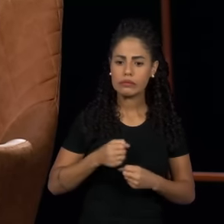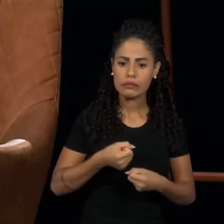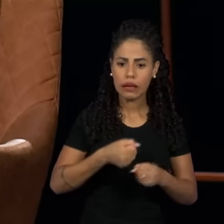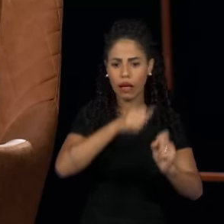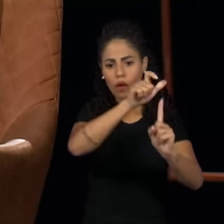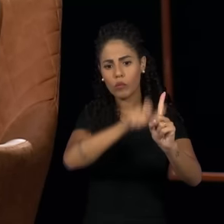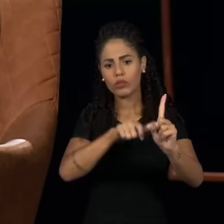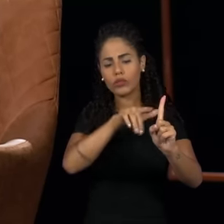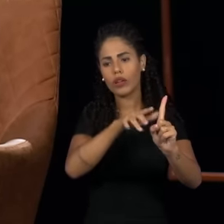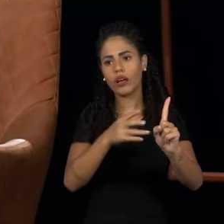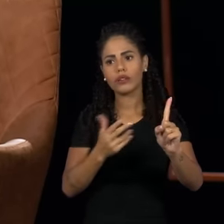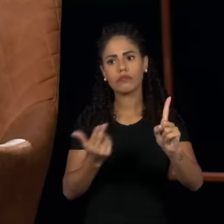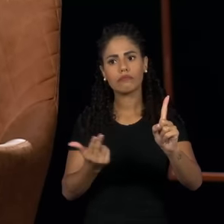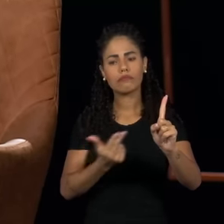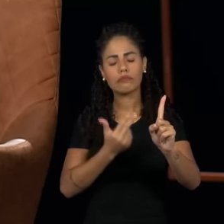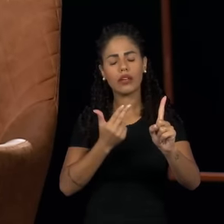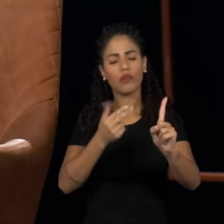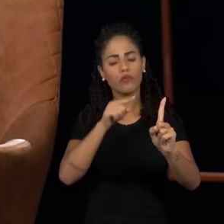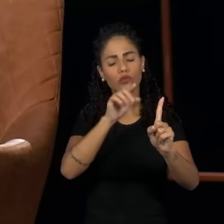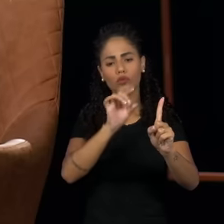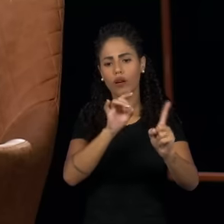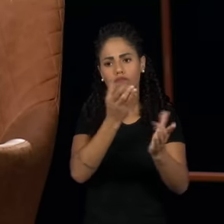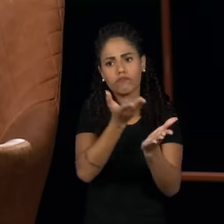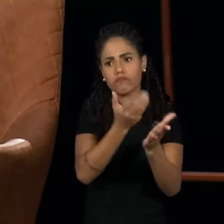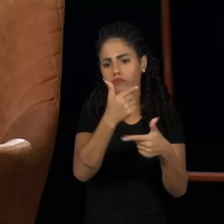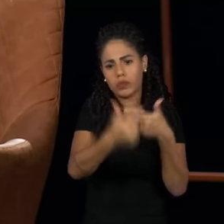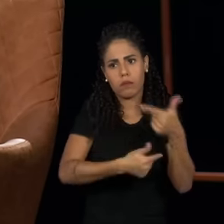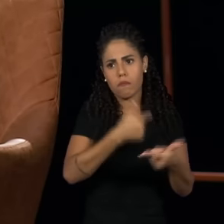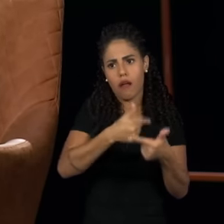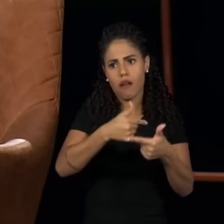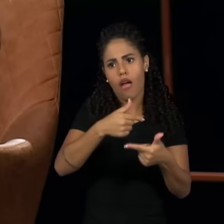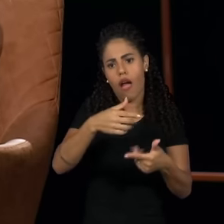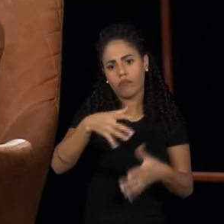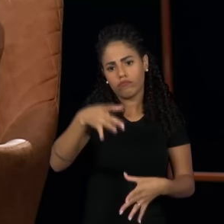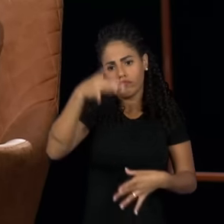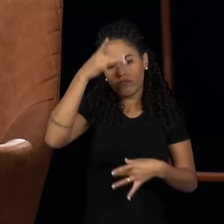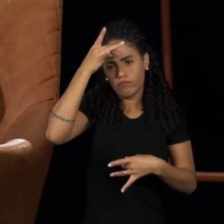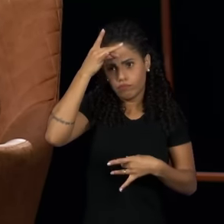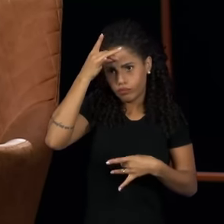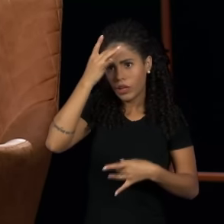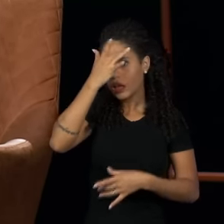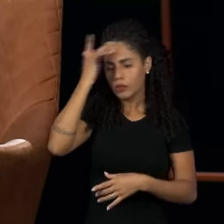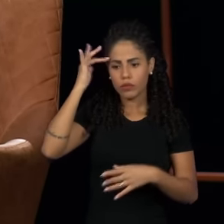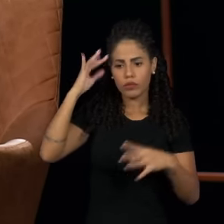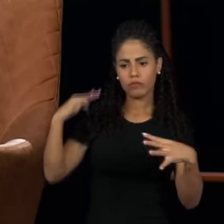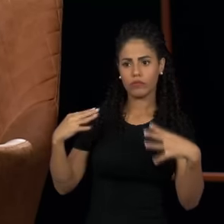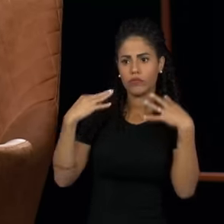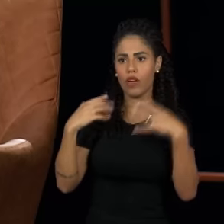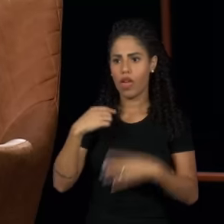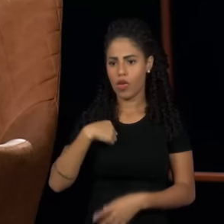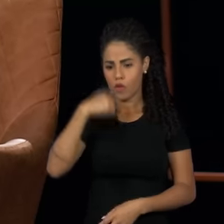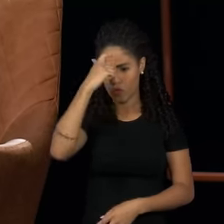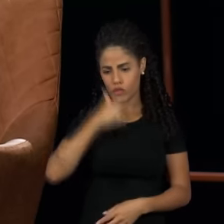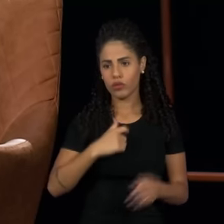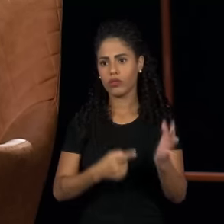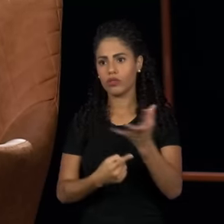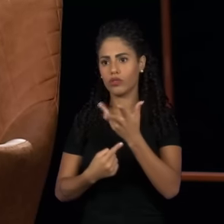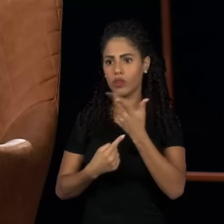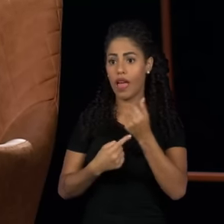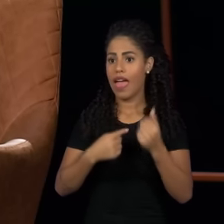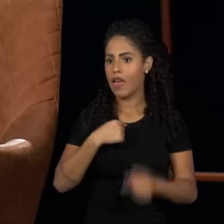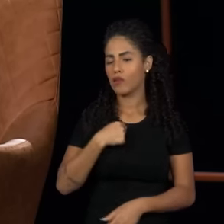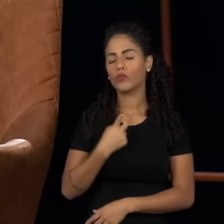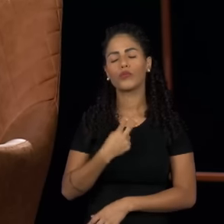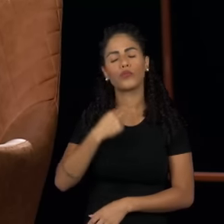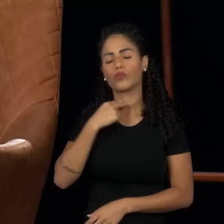tenho que fazê-la. Quem vai tirar as suas conclusões é o público. Meu trabalho como artista é não julgar.